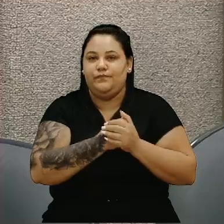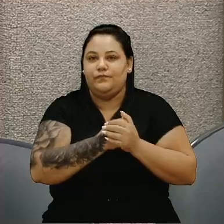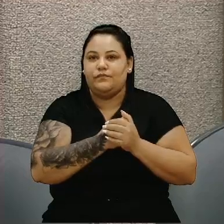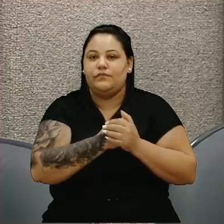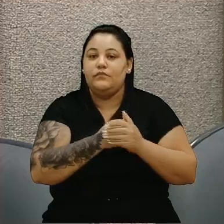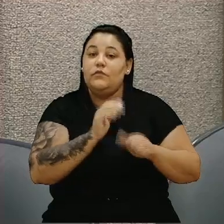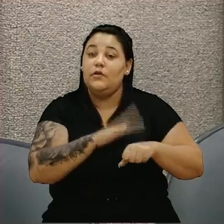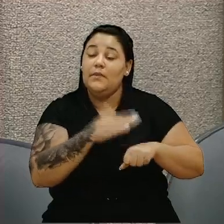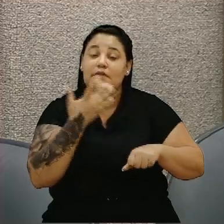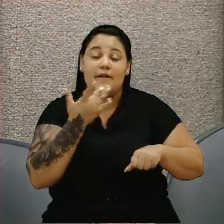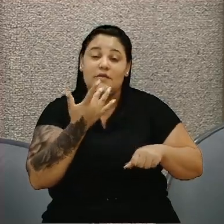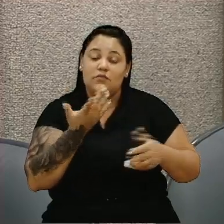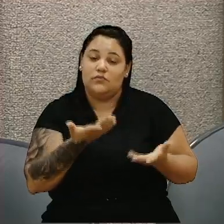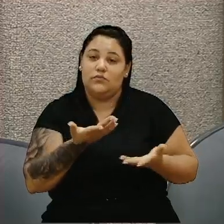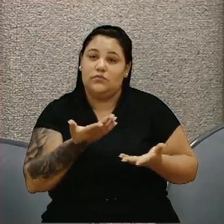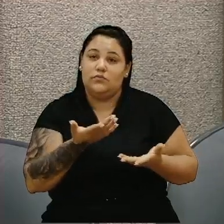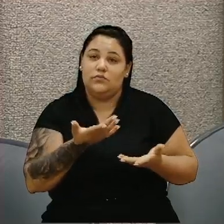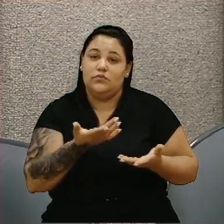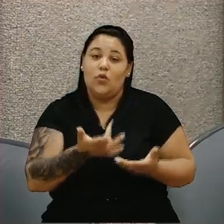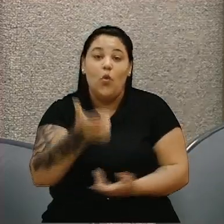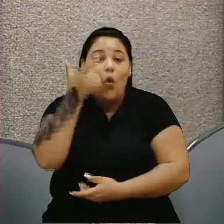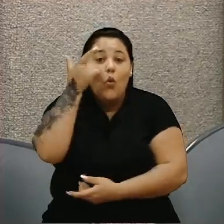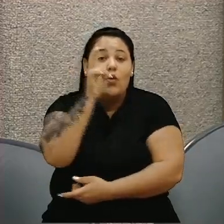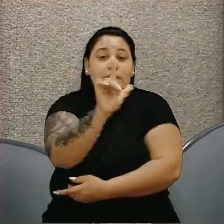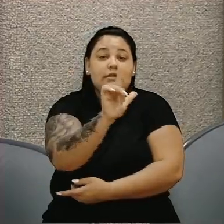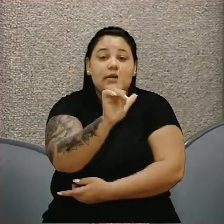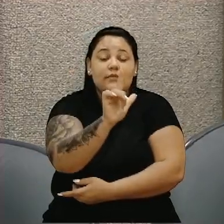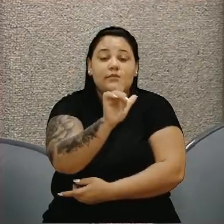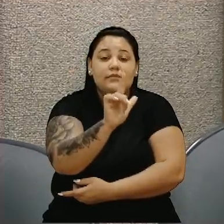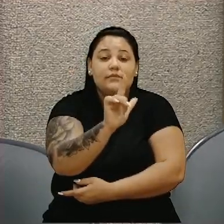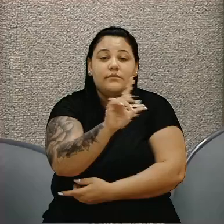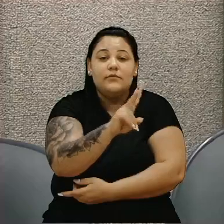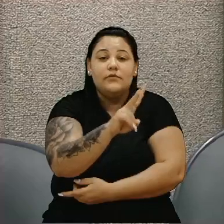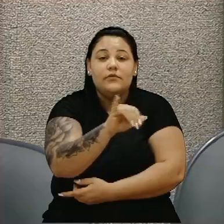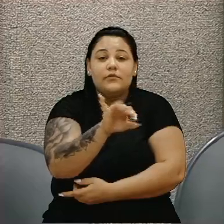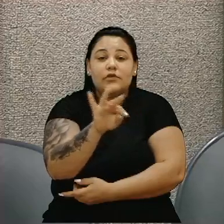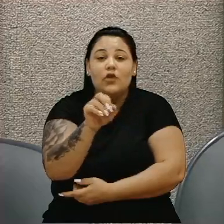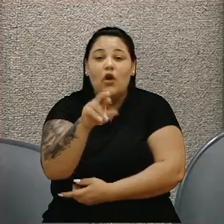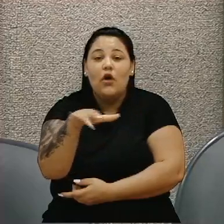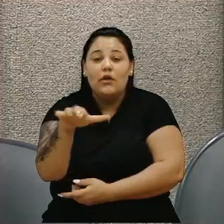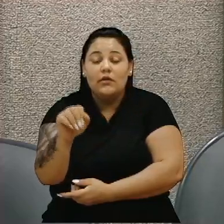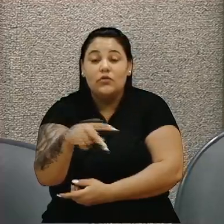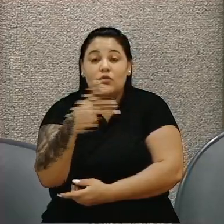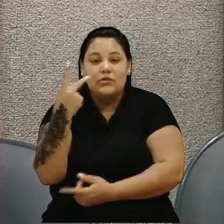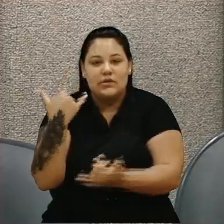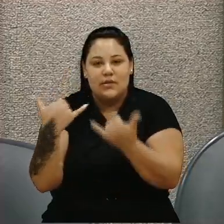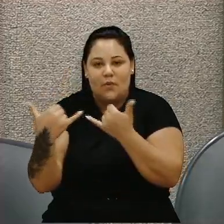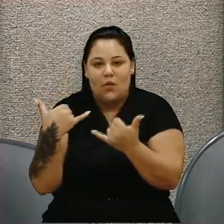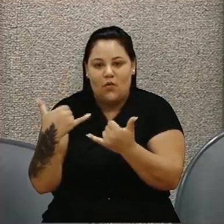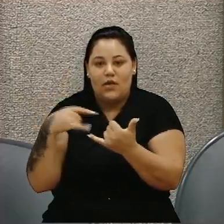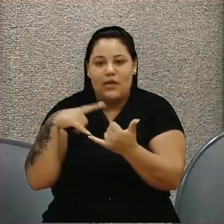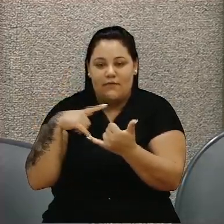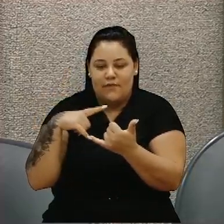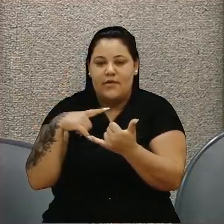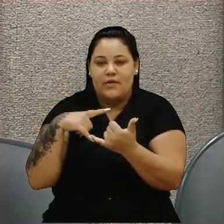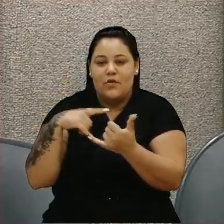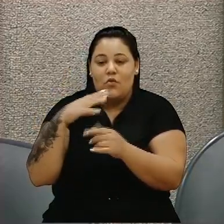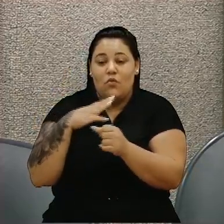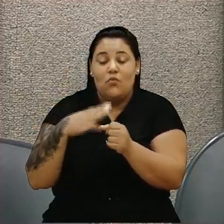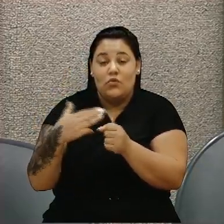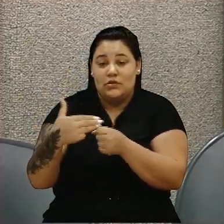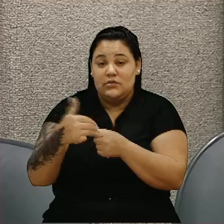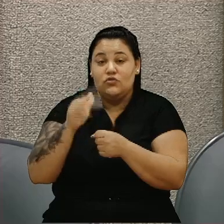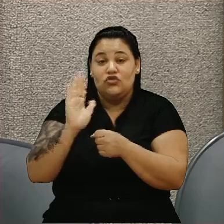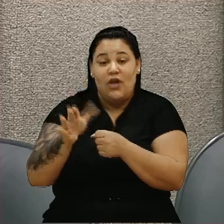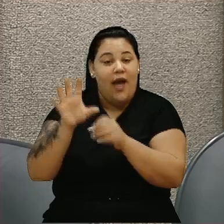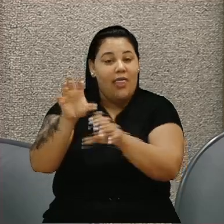mais fácil. O Conquista, o Vitória, tá? Citando 2 exemplos, que o município já era o proprietário da